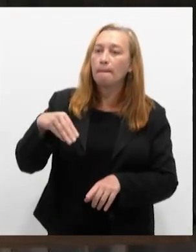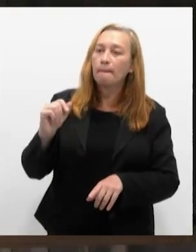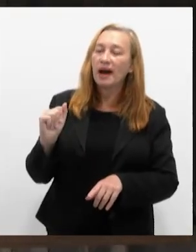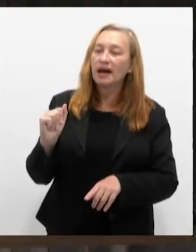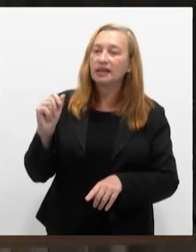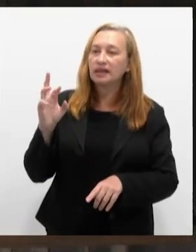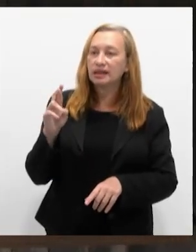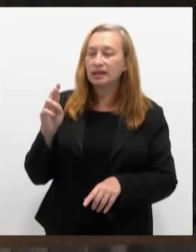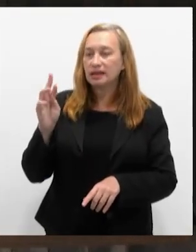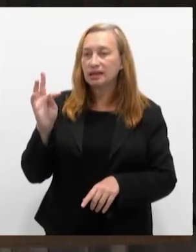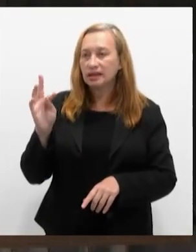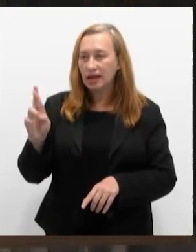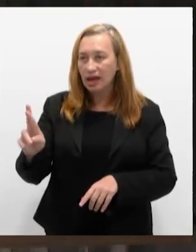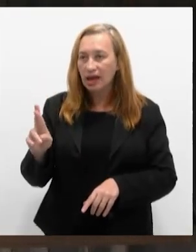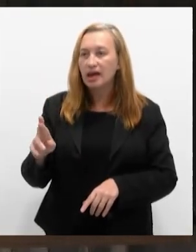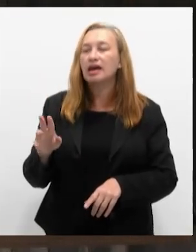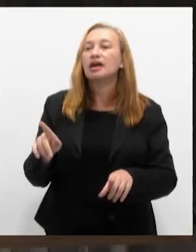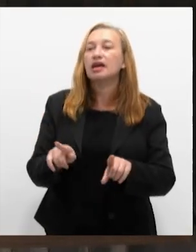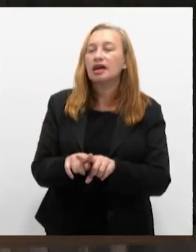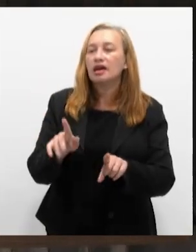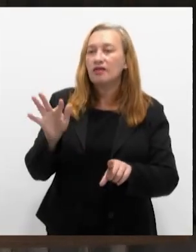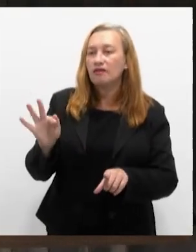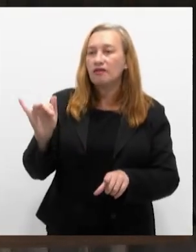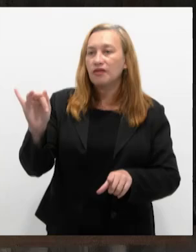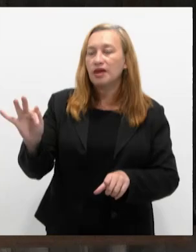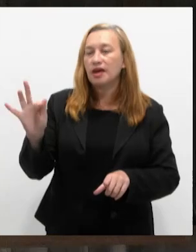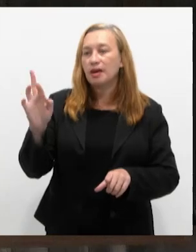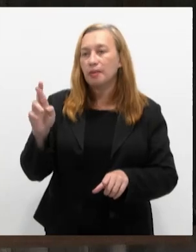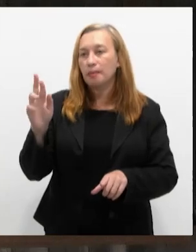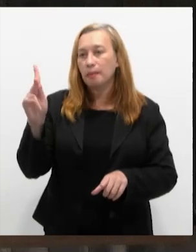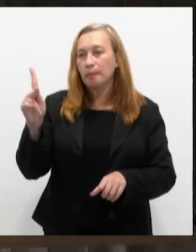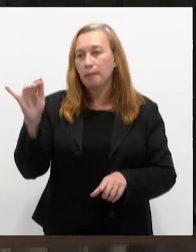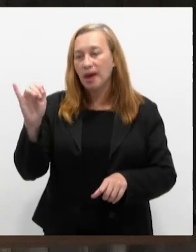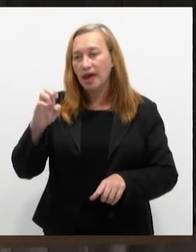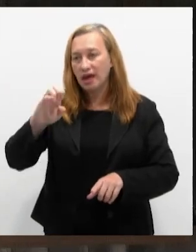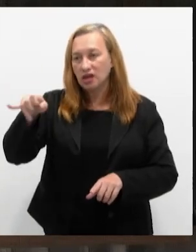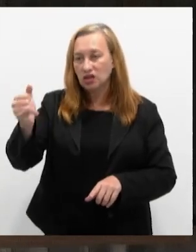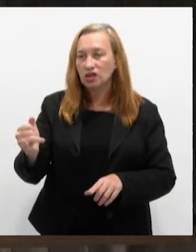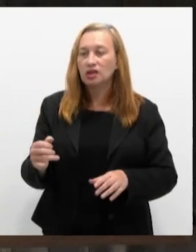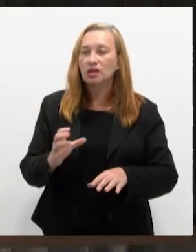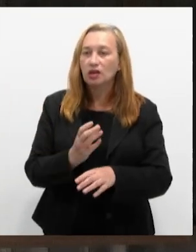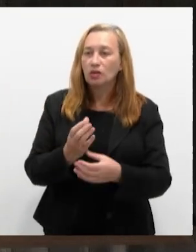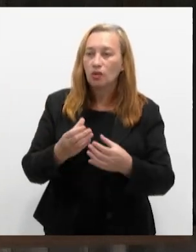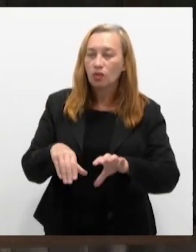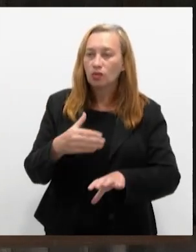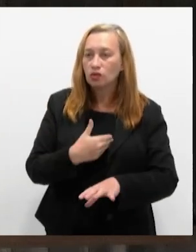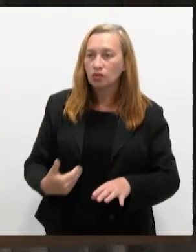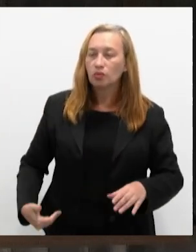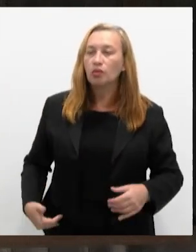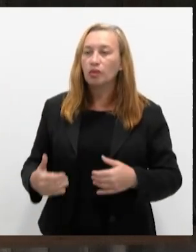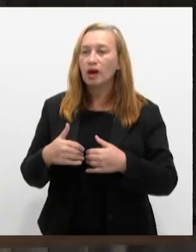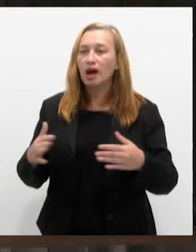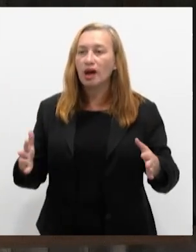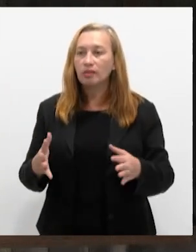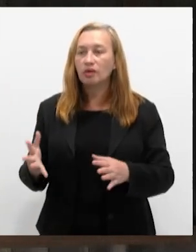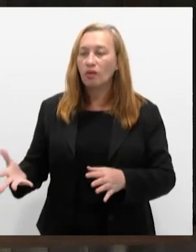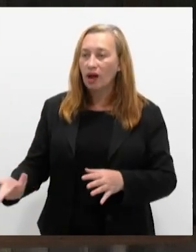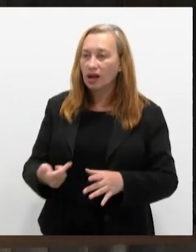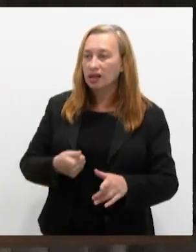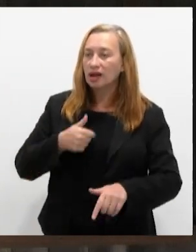concursos públicos e dê condições dignas de trabalho e adequadas, condições adequadas